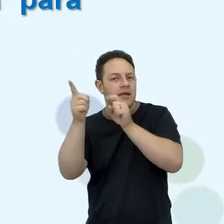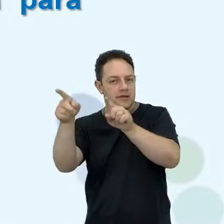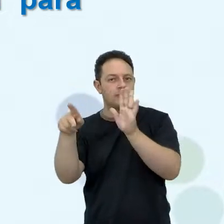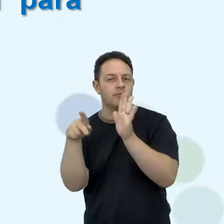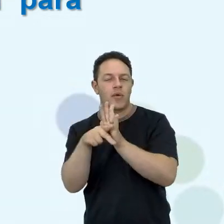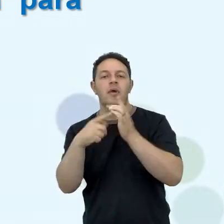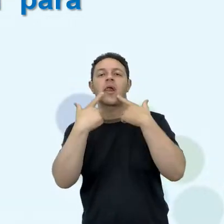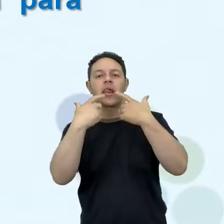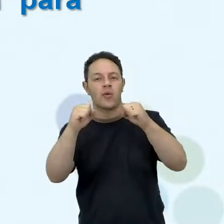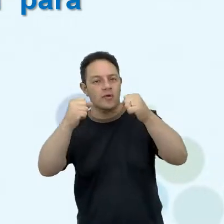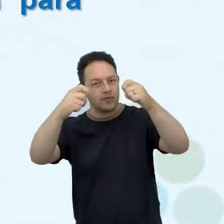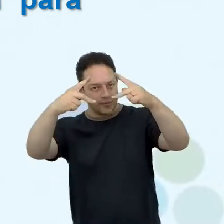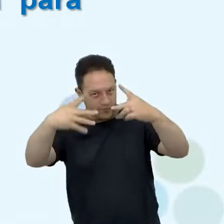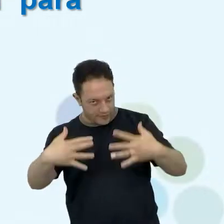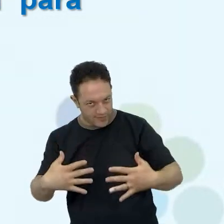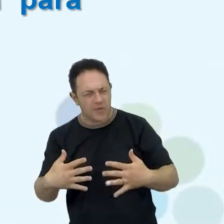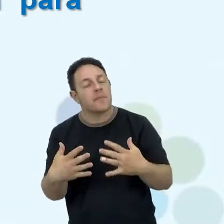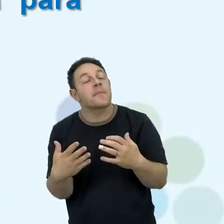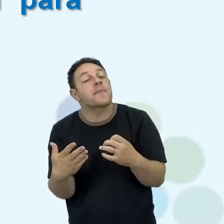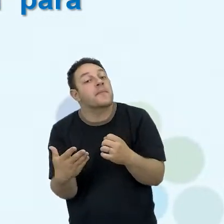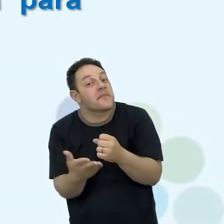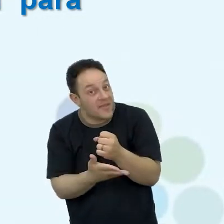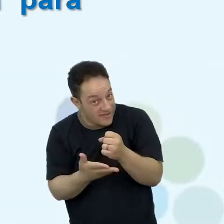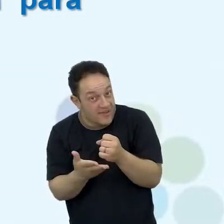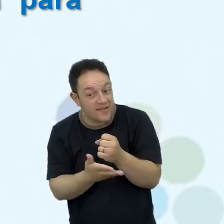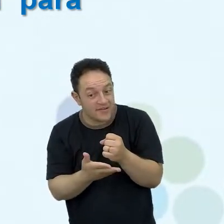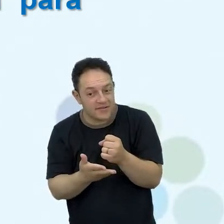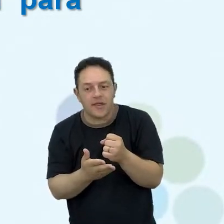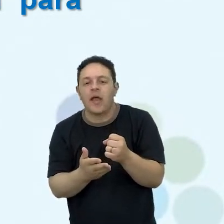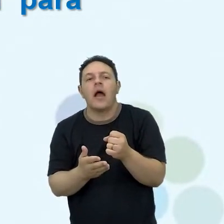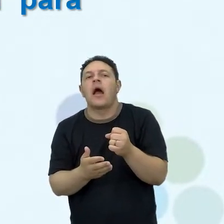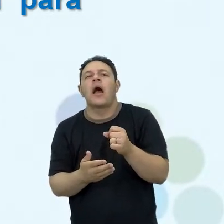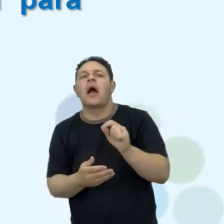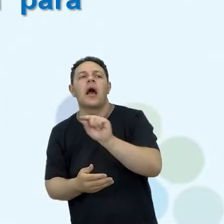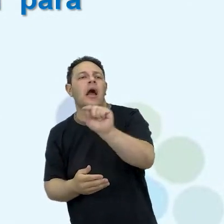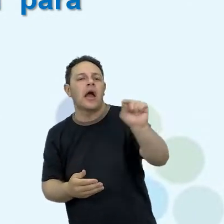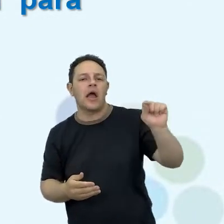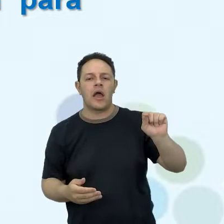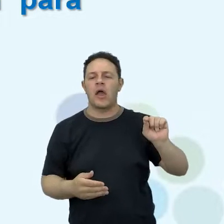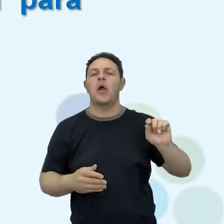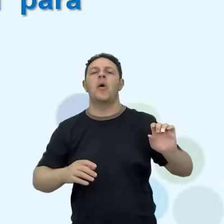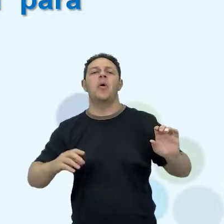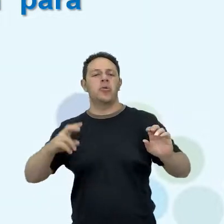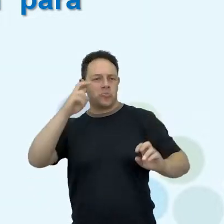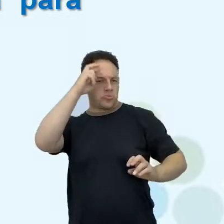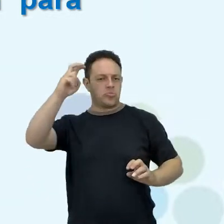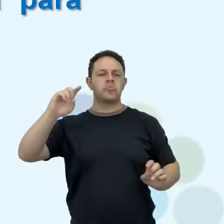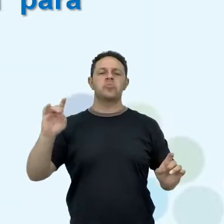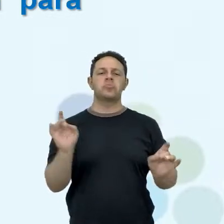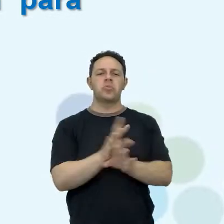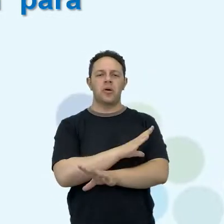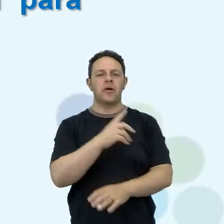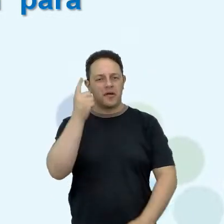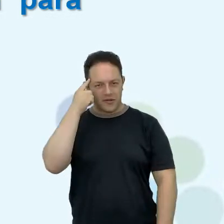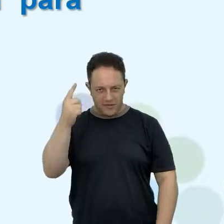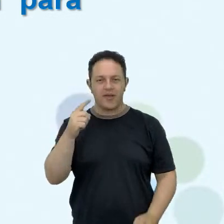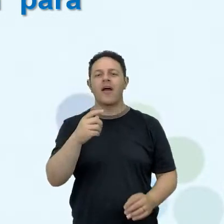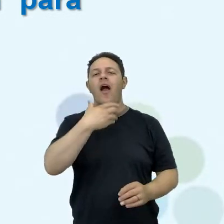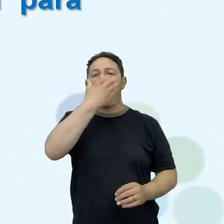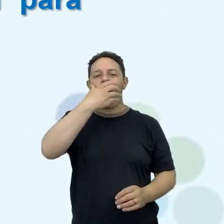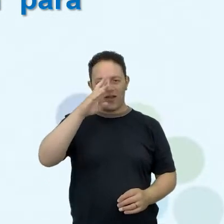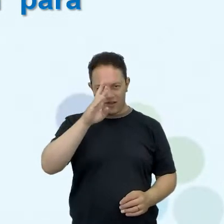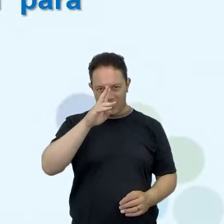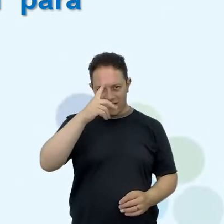de programação. Básico, Roberto. Tá bom, bem simples. Ninguém vai sair daqui o Steve Jobs, não. Ninguém vai sair bom, assim. é bem Não a isso. base mesmo. É a